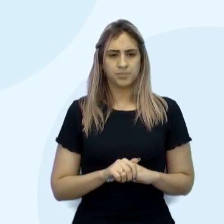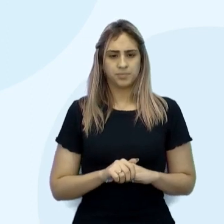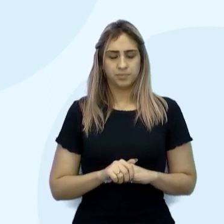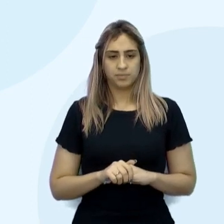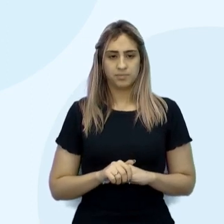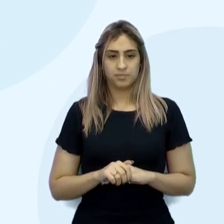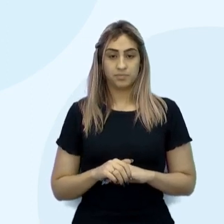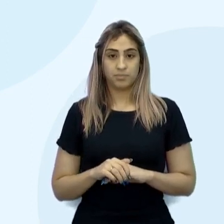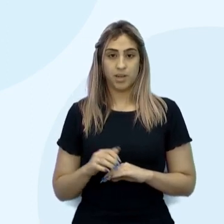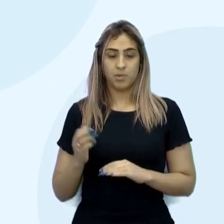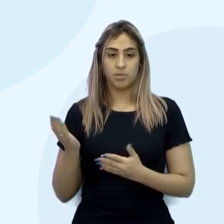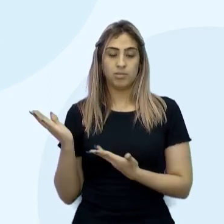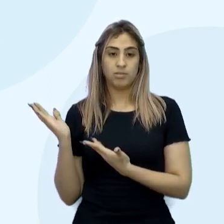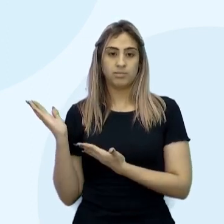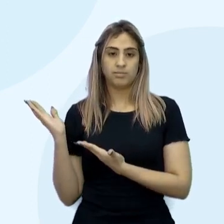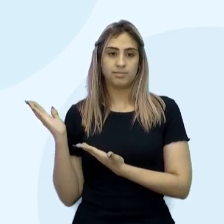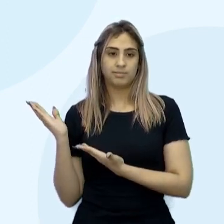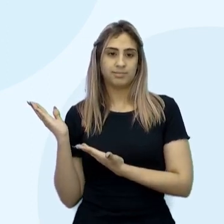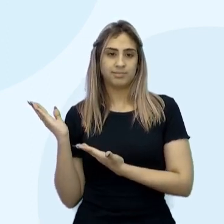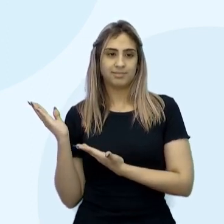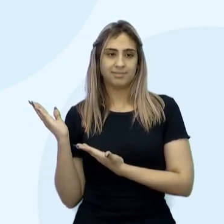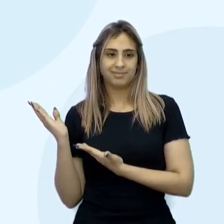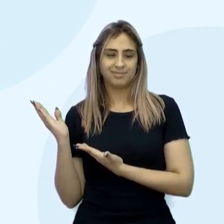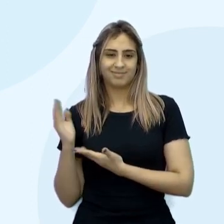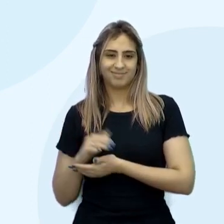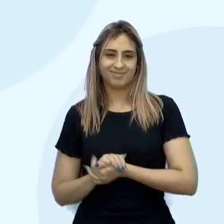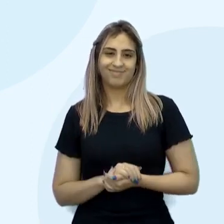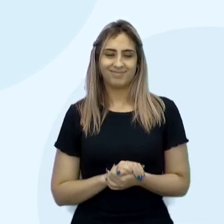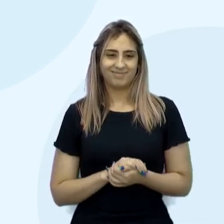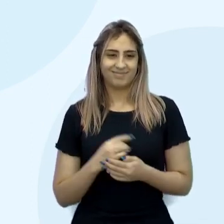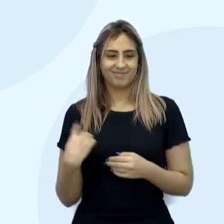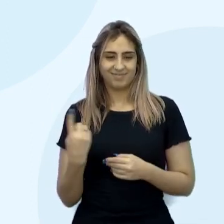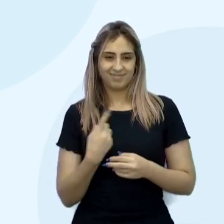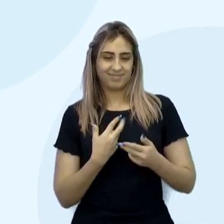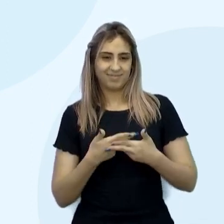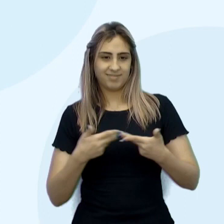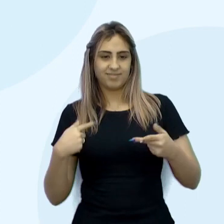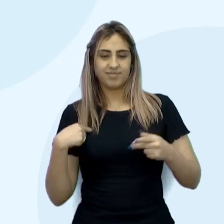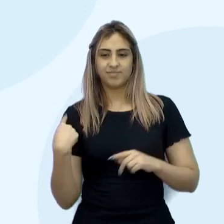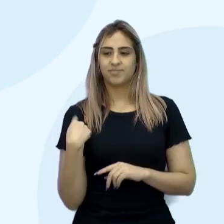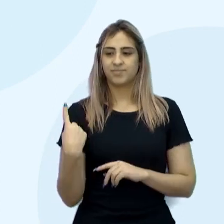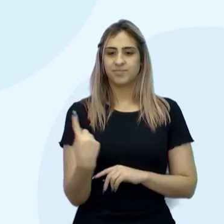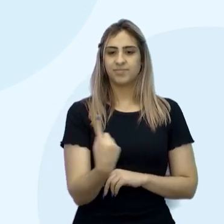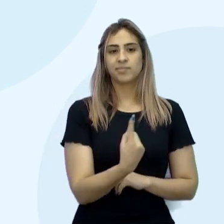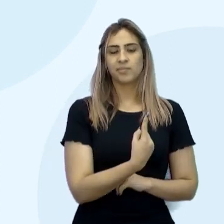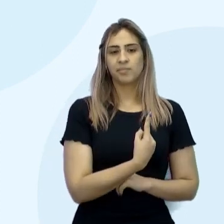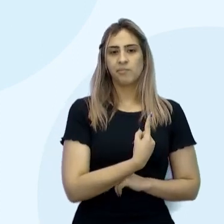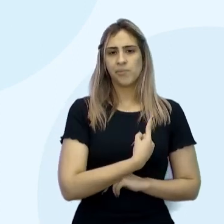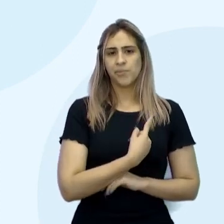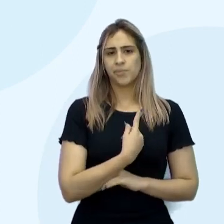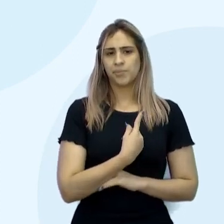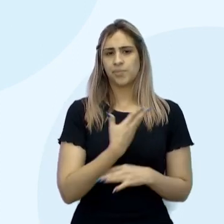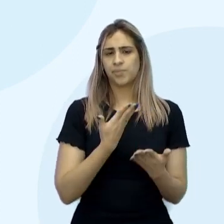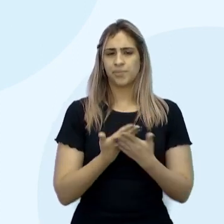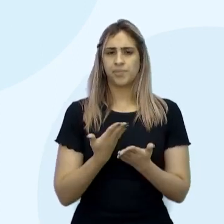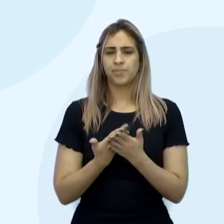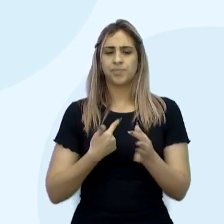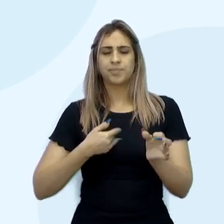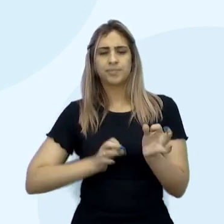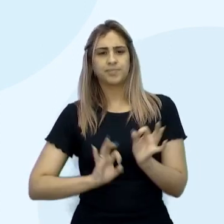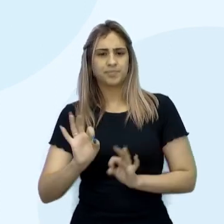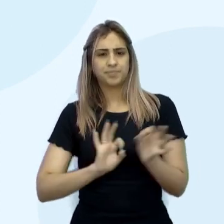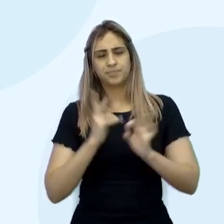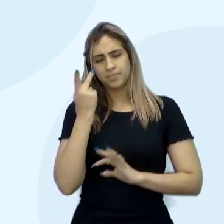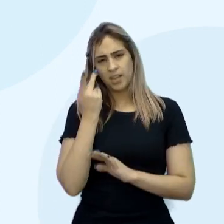sociocultural. Não à toa elas são focos, né? Elas são os eixos dessas aulas que a gente está preparando aí